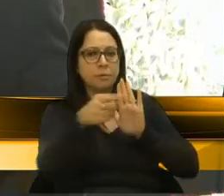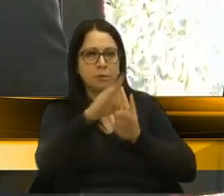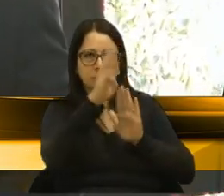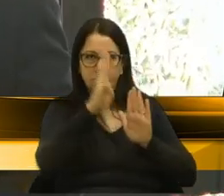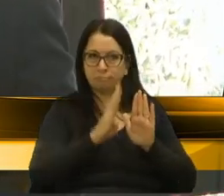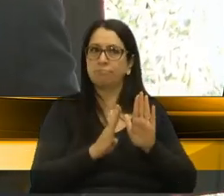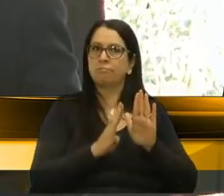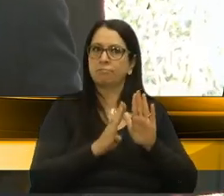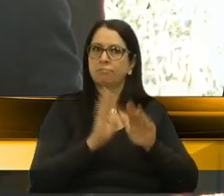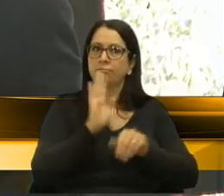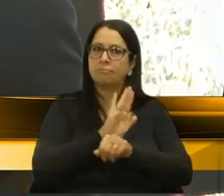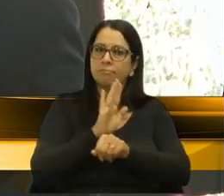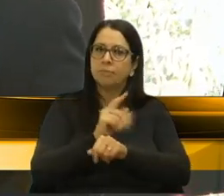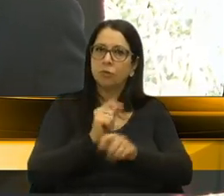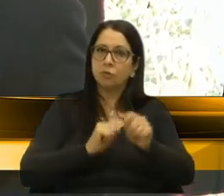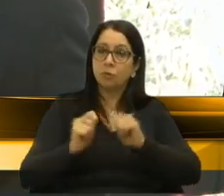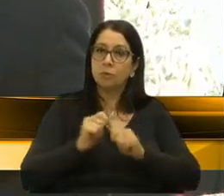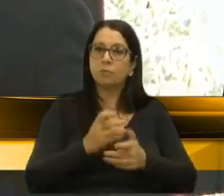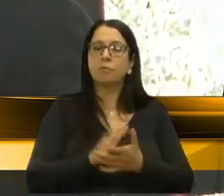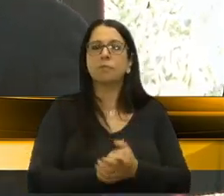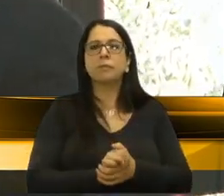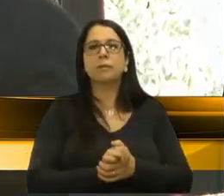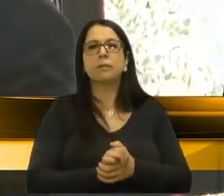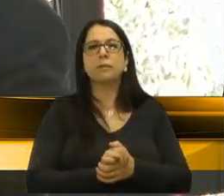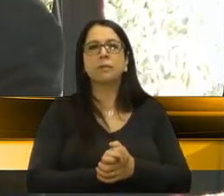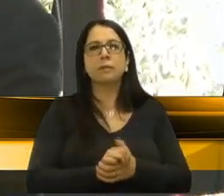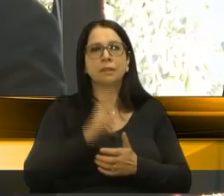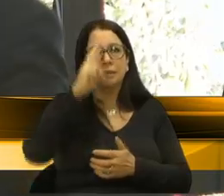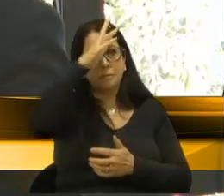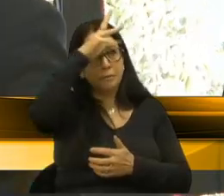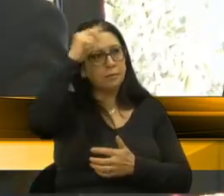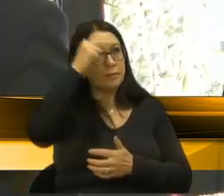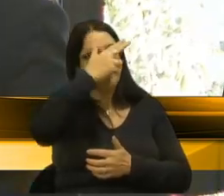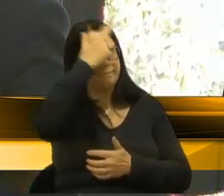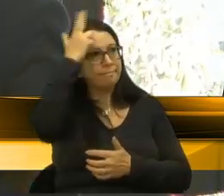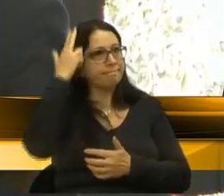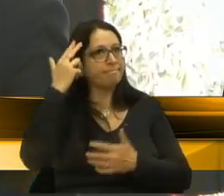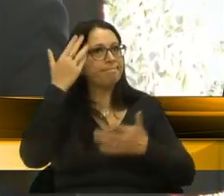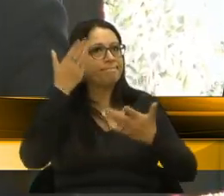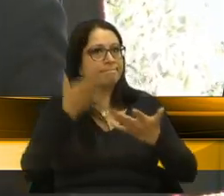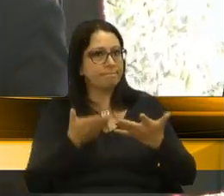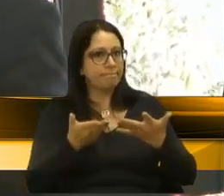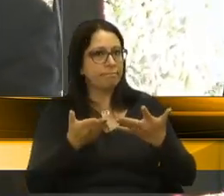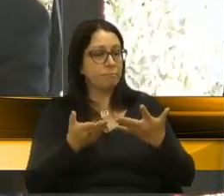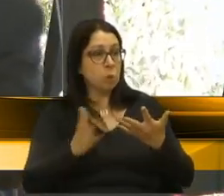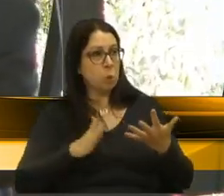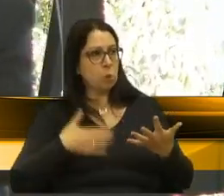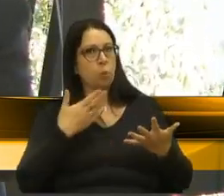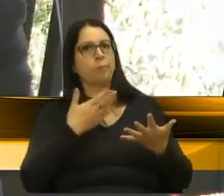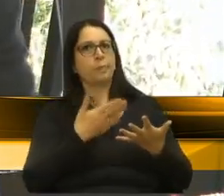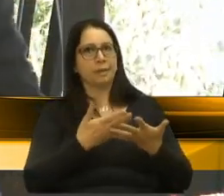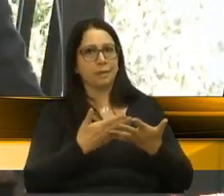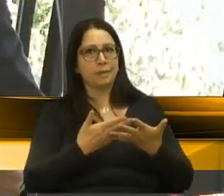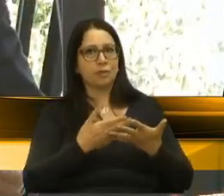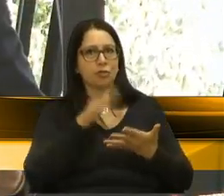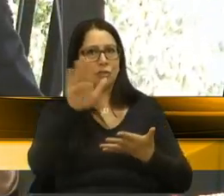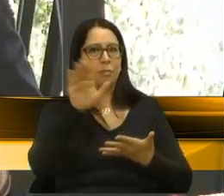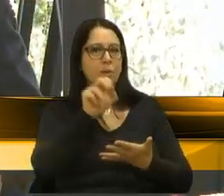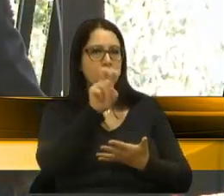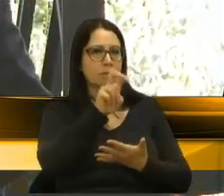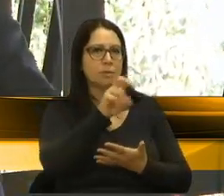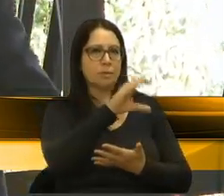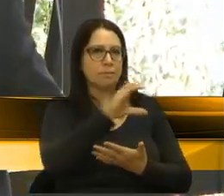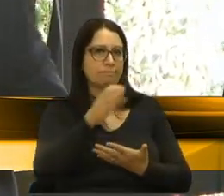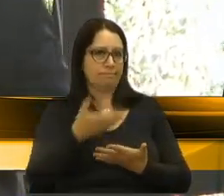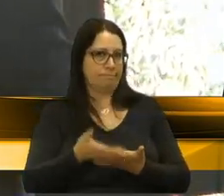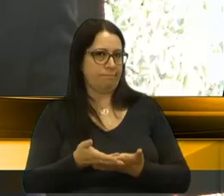termos de austeridade. E aí o prefeito Cassina nos surpreende com a nomeação de 5 servidores.